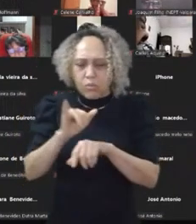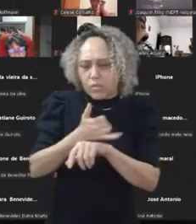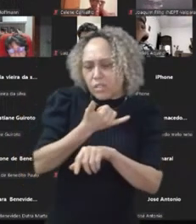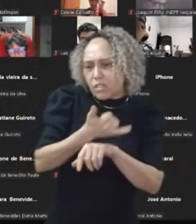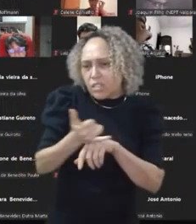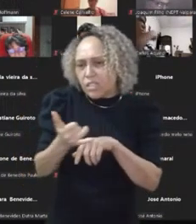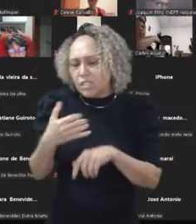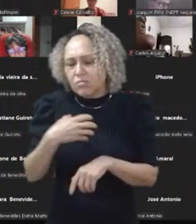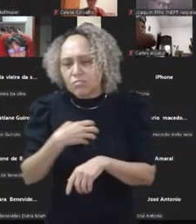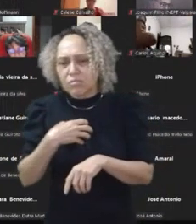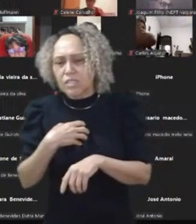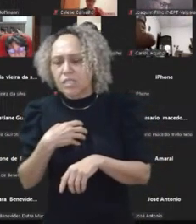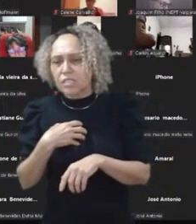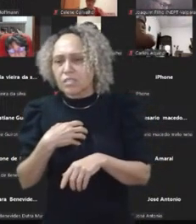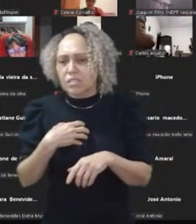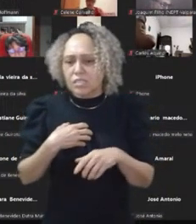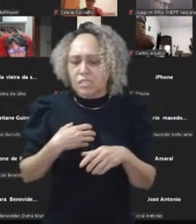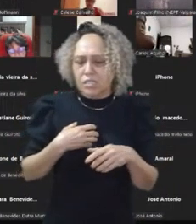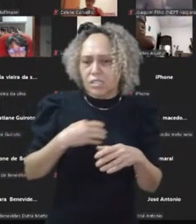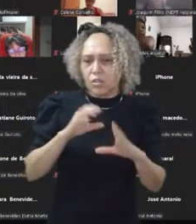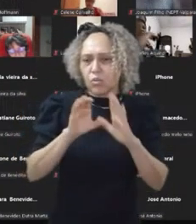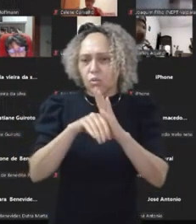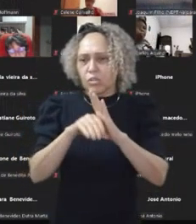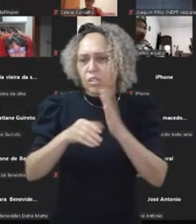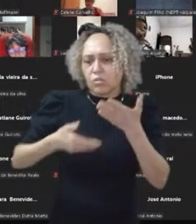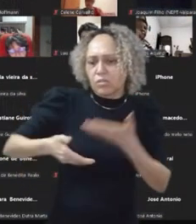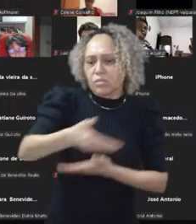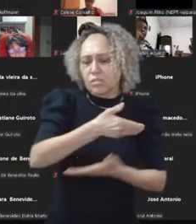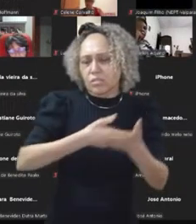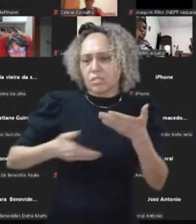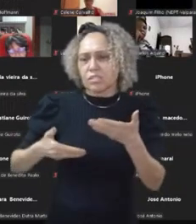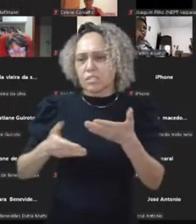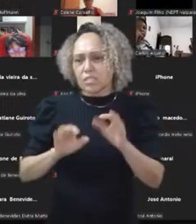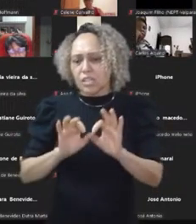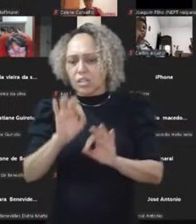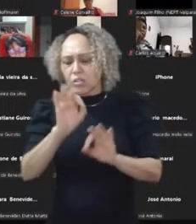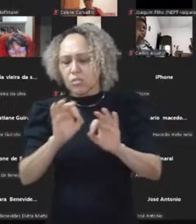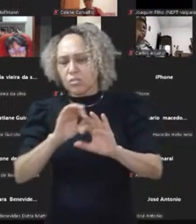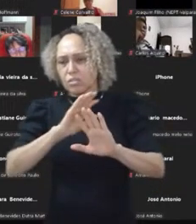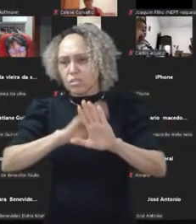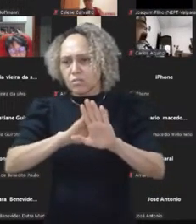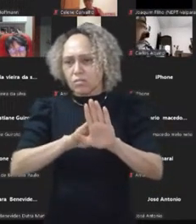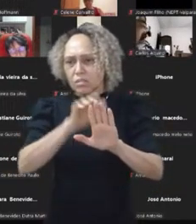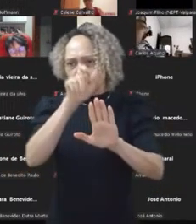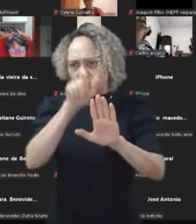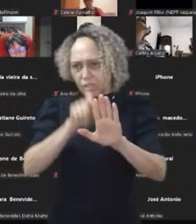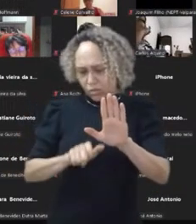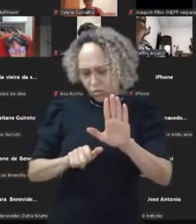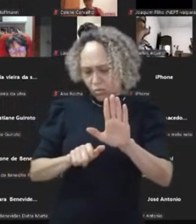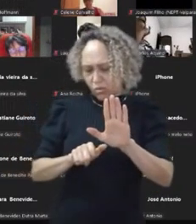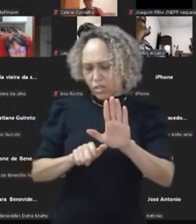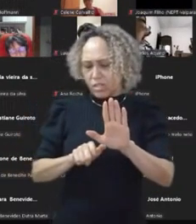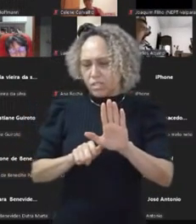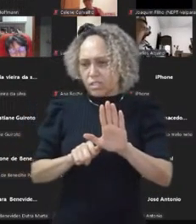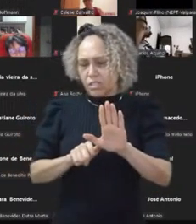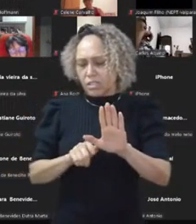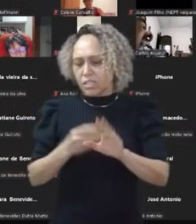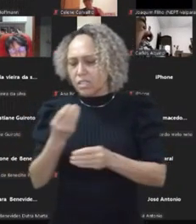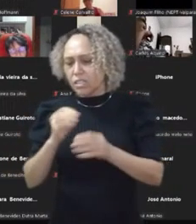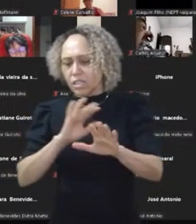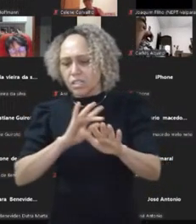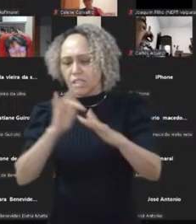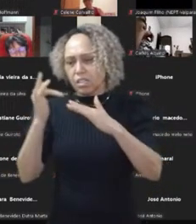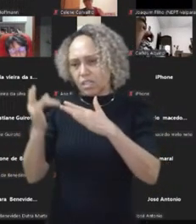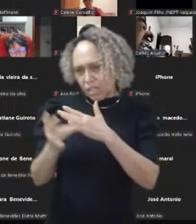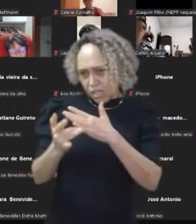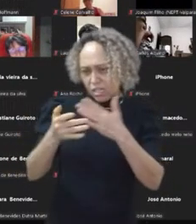sociabilidade e de novo de construção de sujeito e de subjetividade que essas redes tão produzindo E